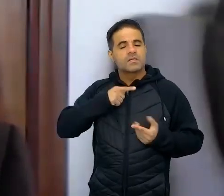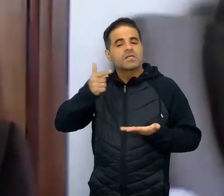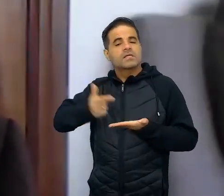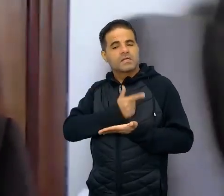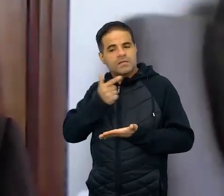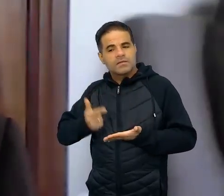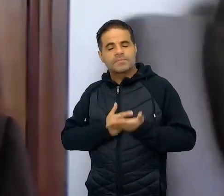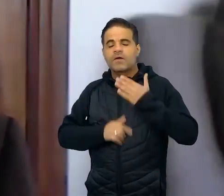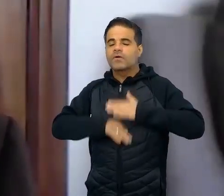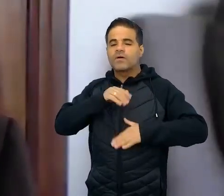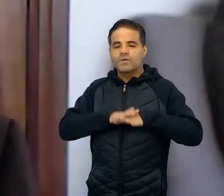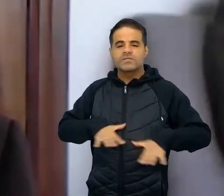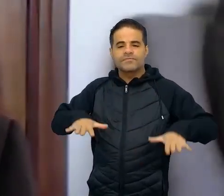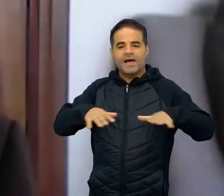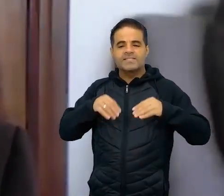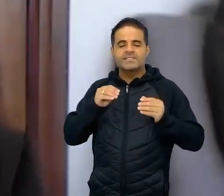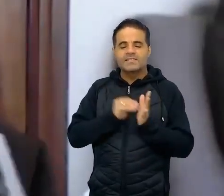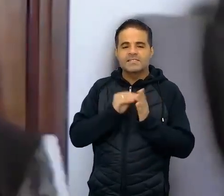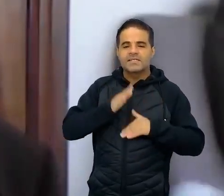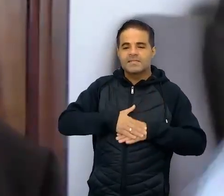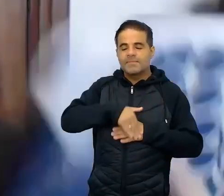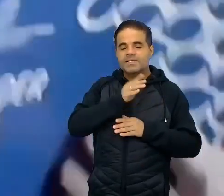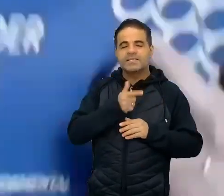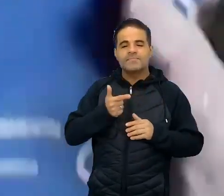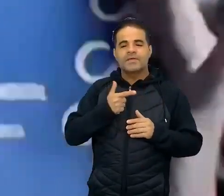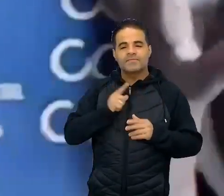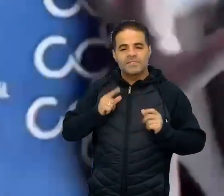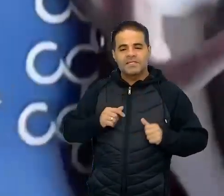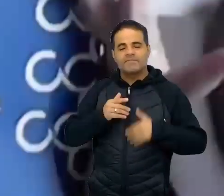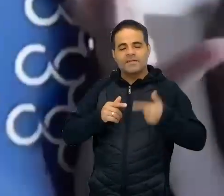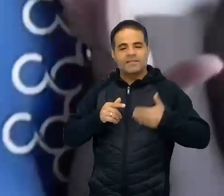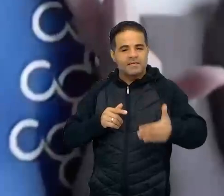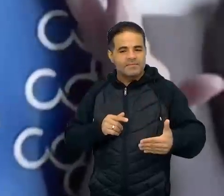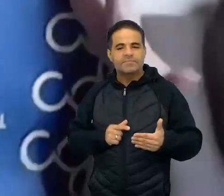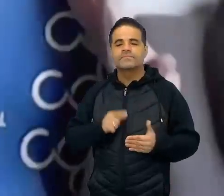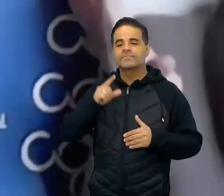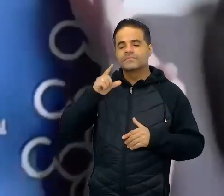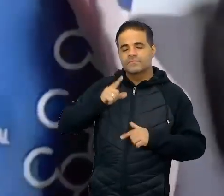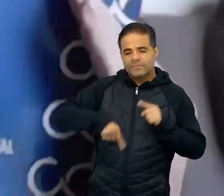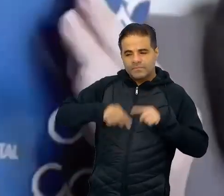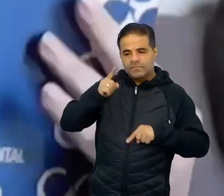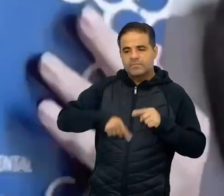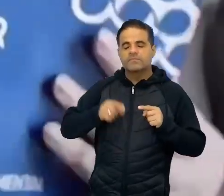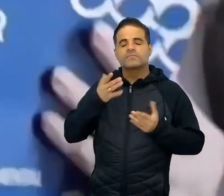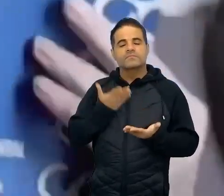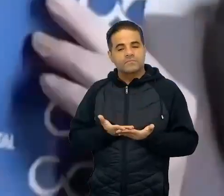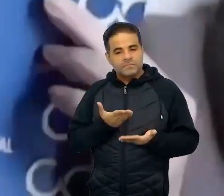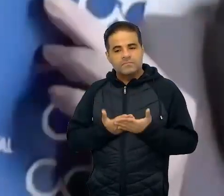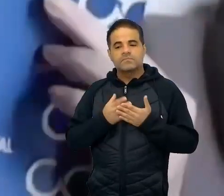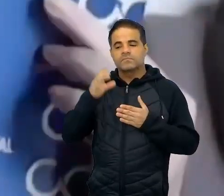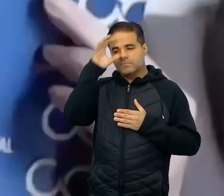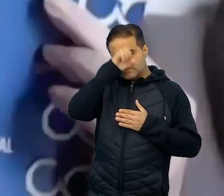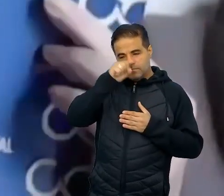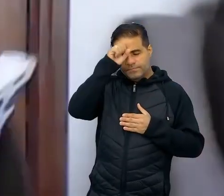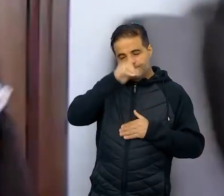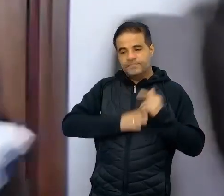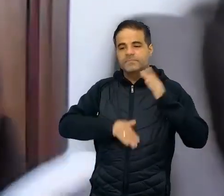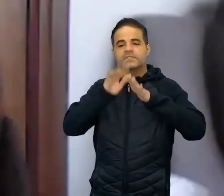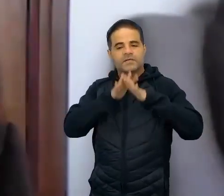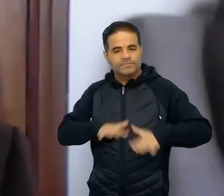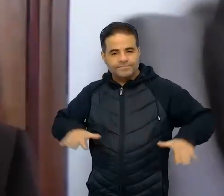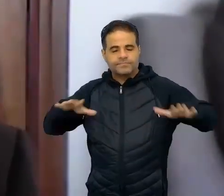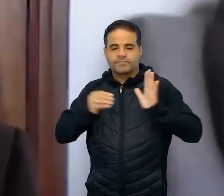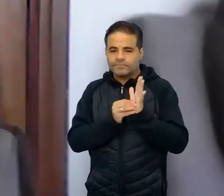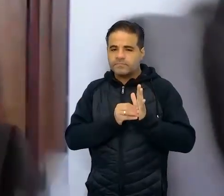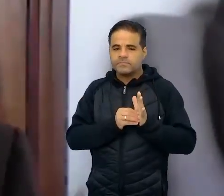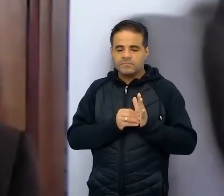professor, legal, né? E quem pode também acompanhar pelo caderno do estudante, bacana também, tá? Então, depois eu vou